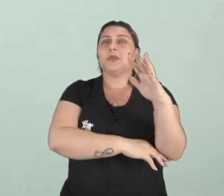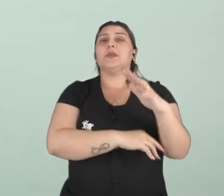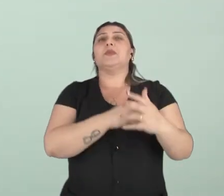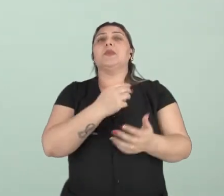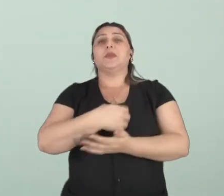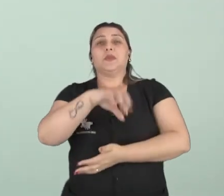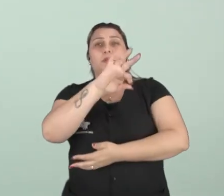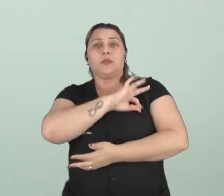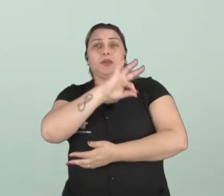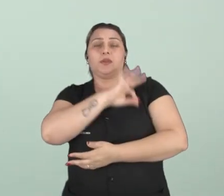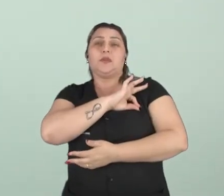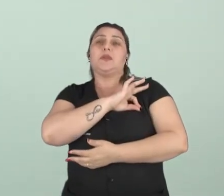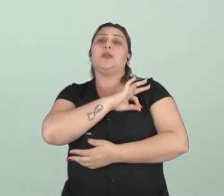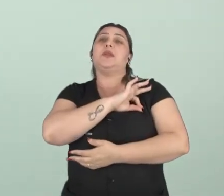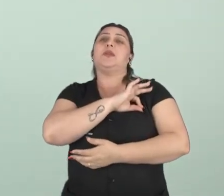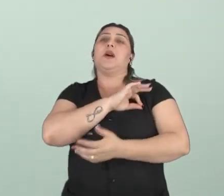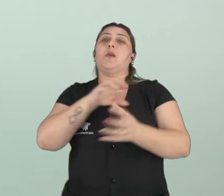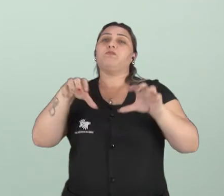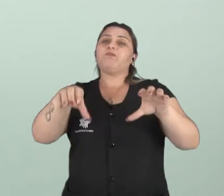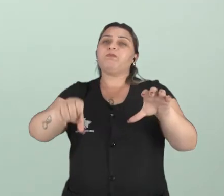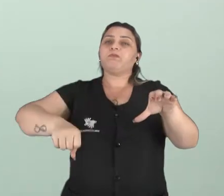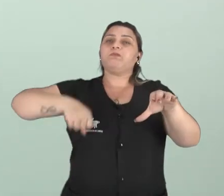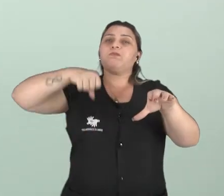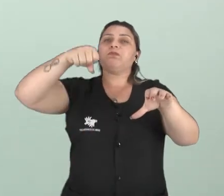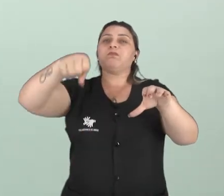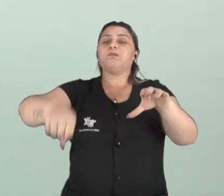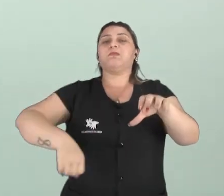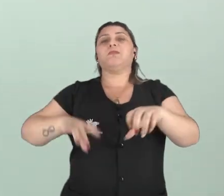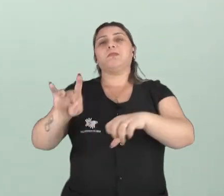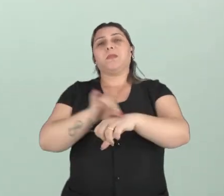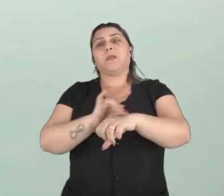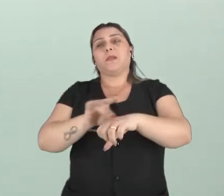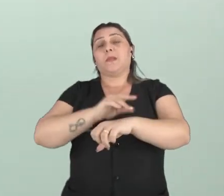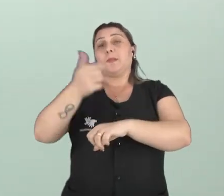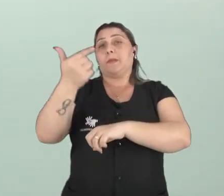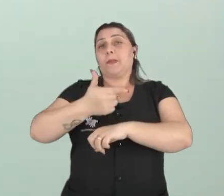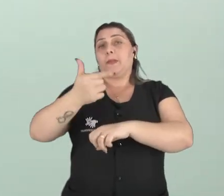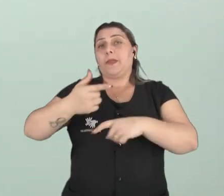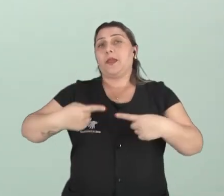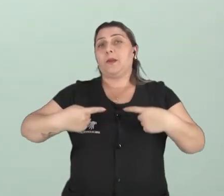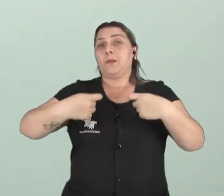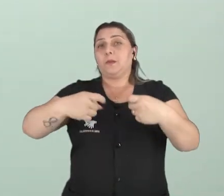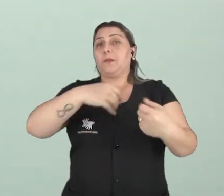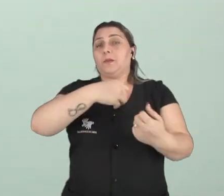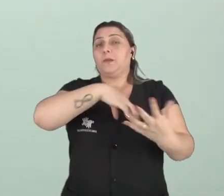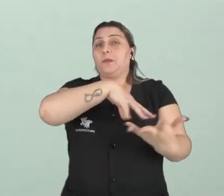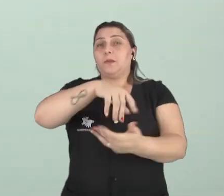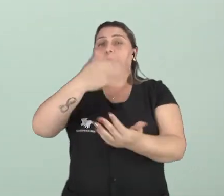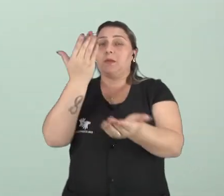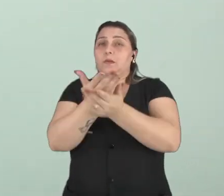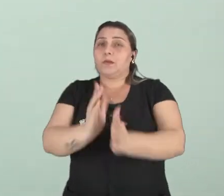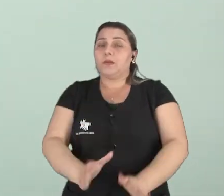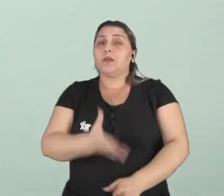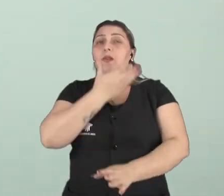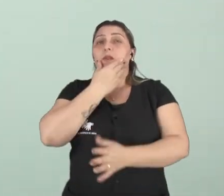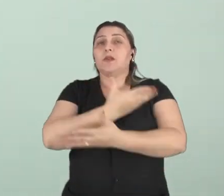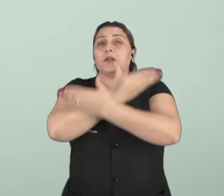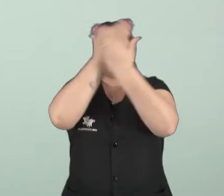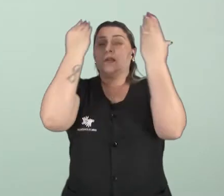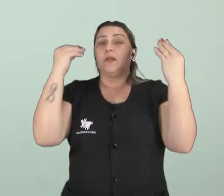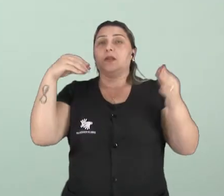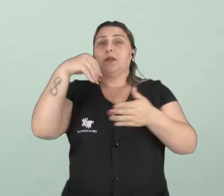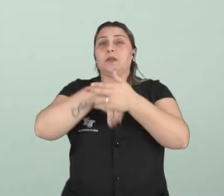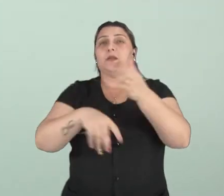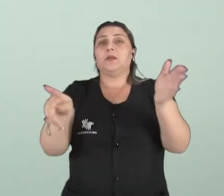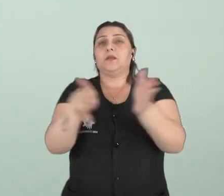serem soldados da borracha. E também uma questão que a gente tem uma crítica, porque quando a Segunda Guerra Mundial acabou, esses homens eles foram esquecidos na